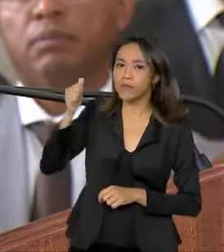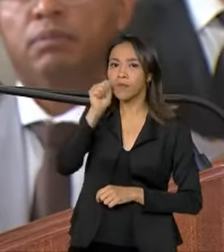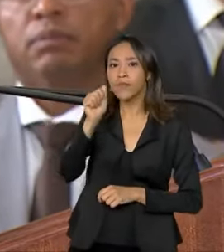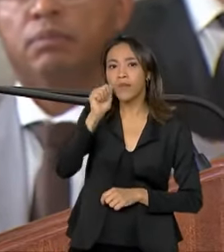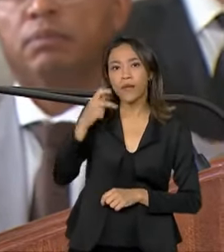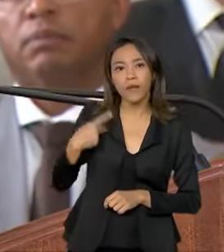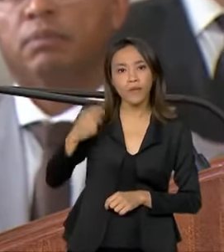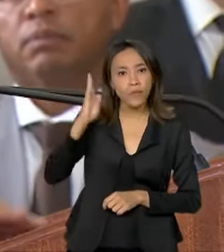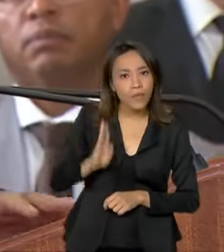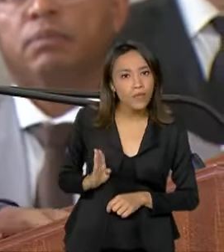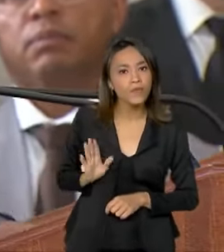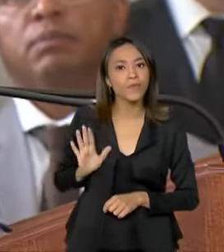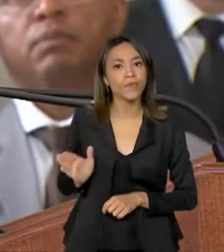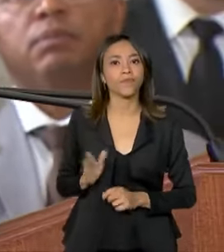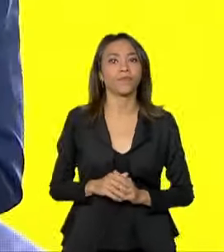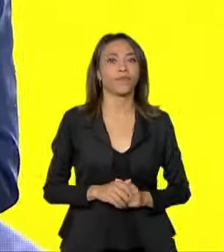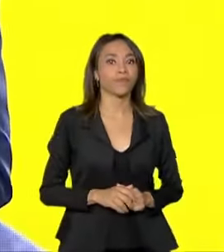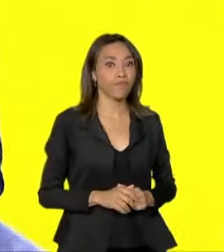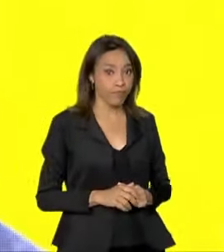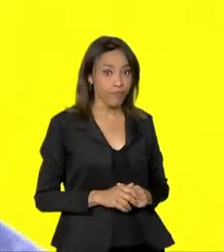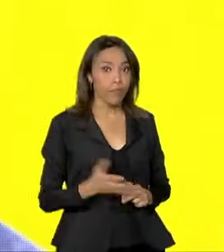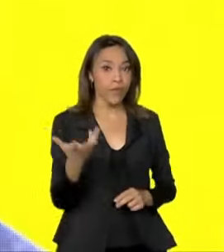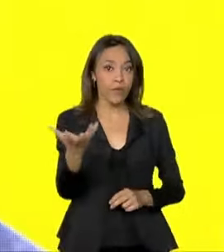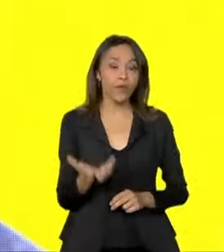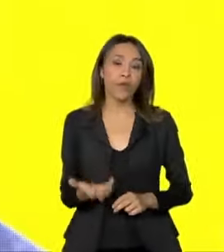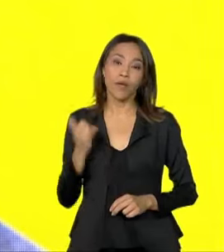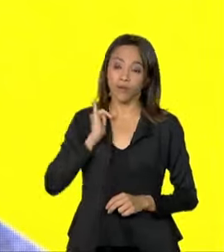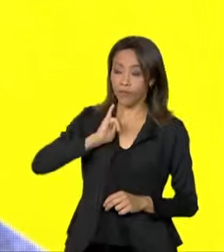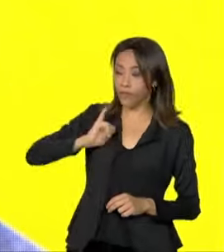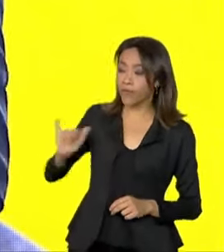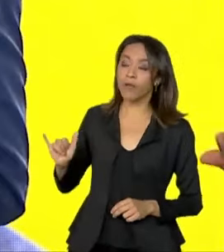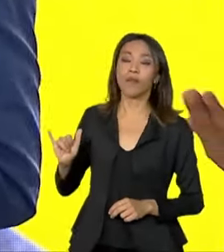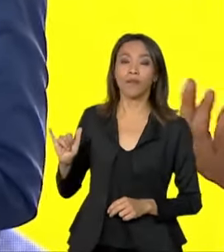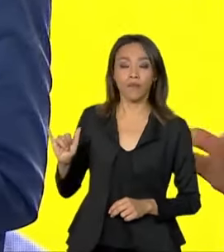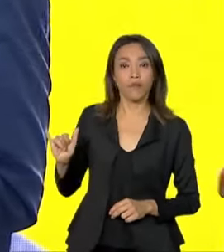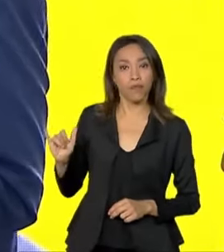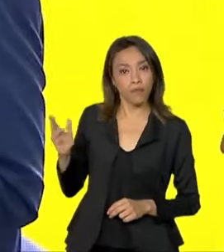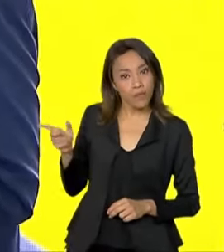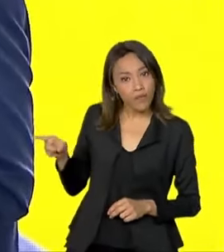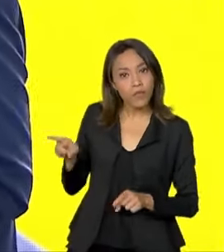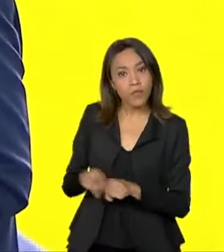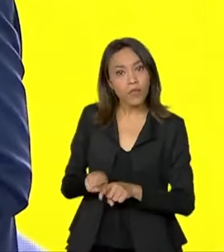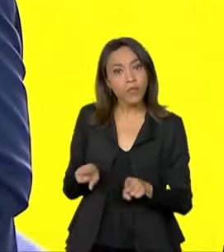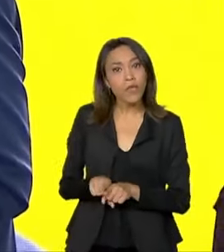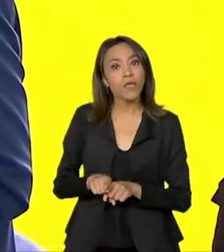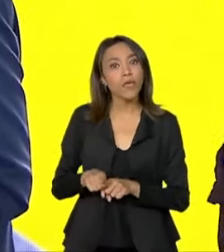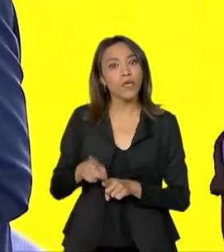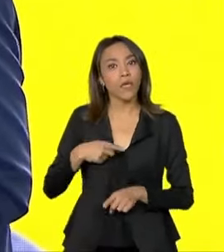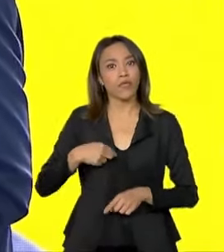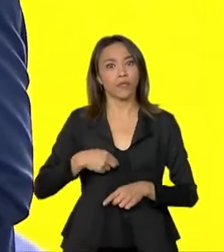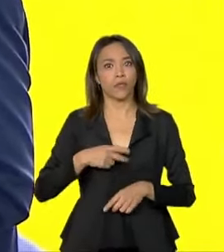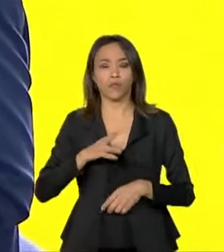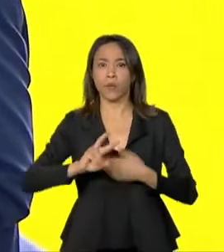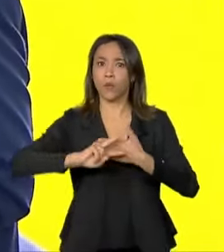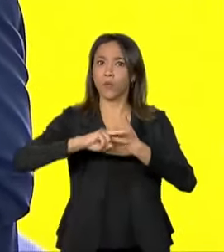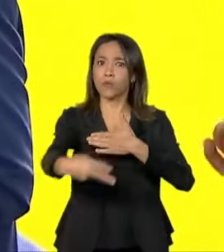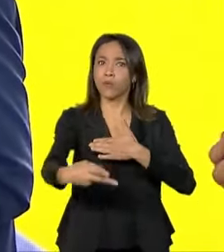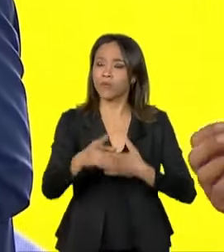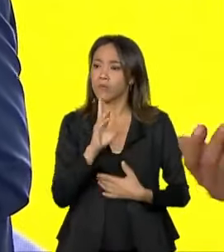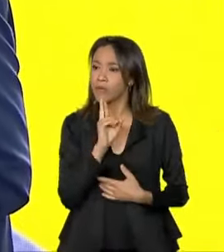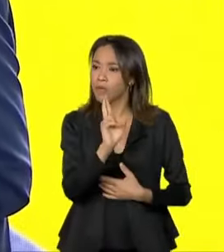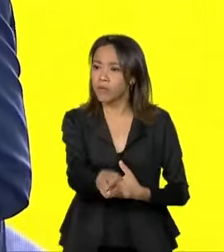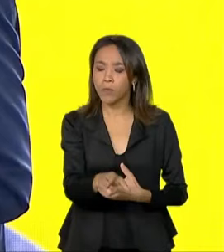brasileiras. Eu quero também dizer para o senhor de que os resultados fantásticos